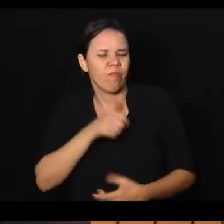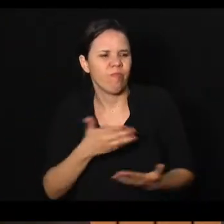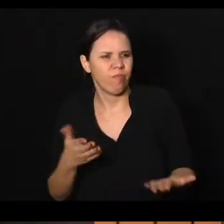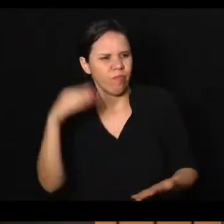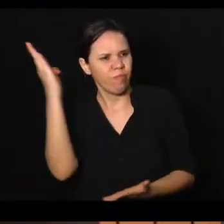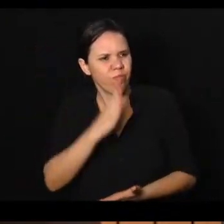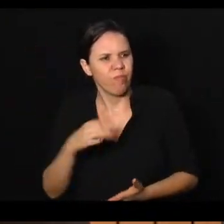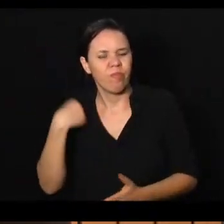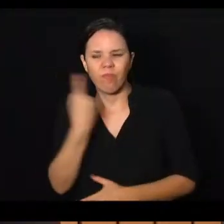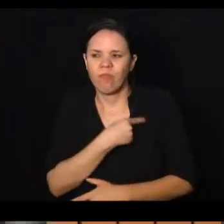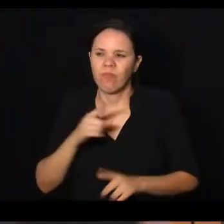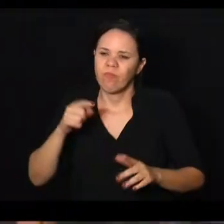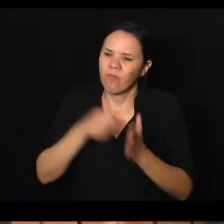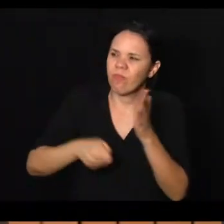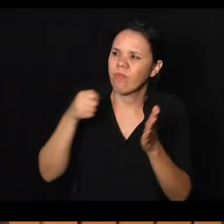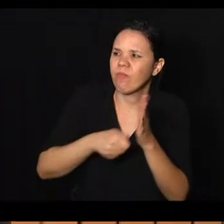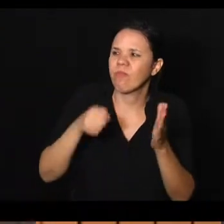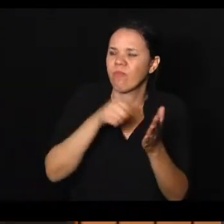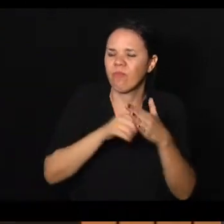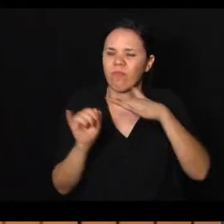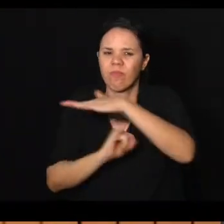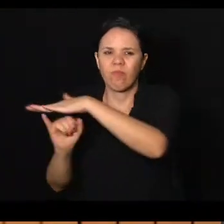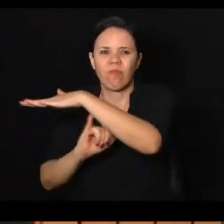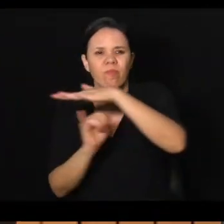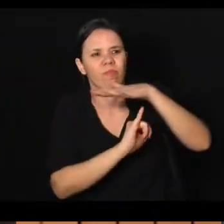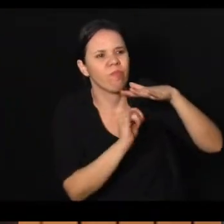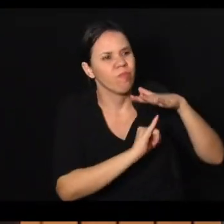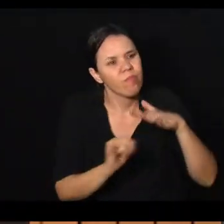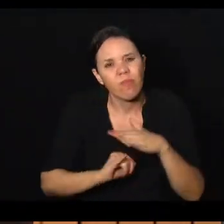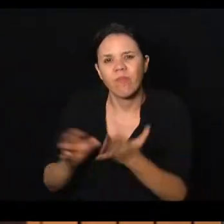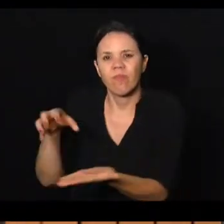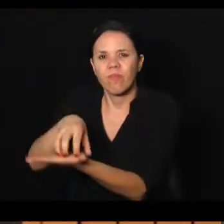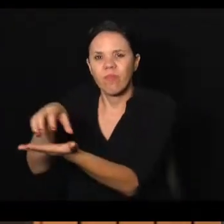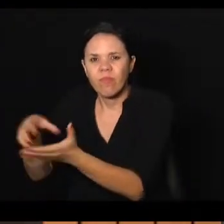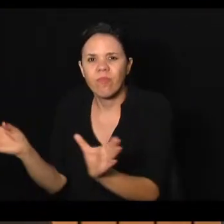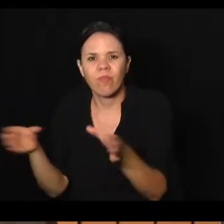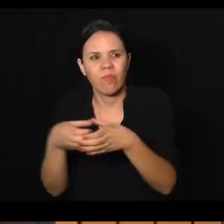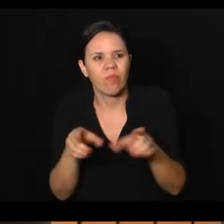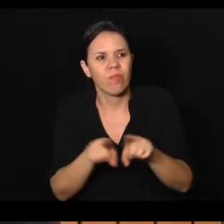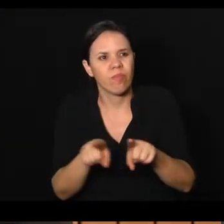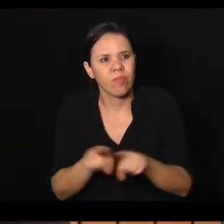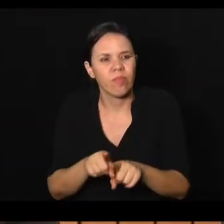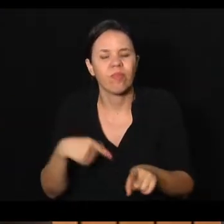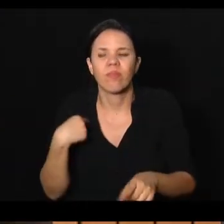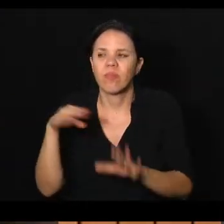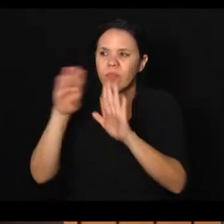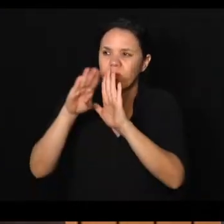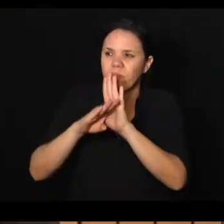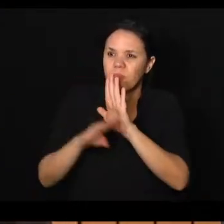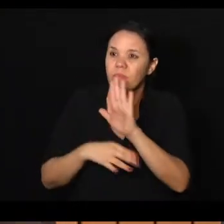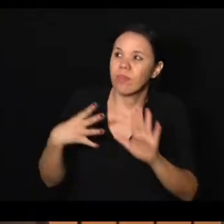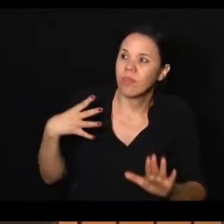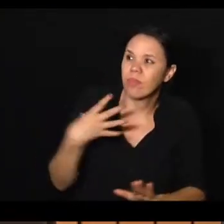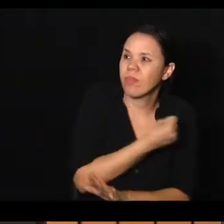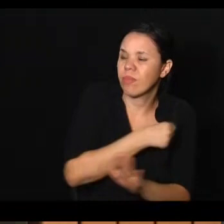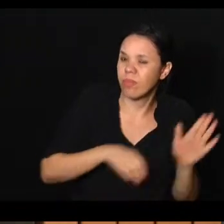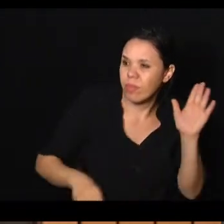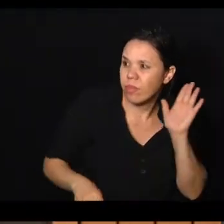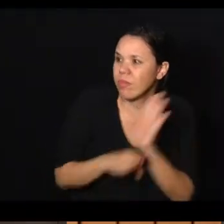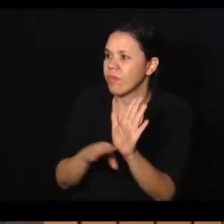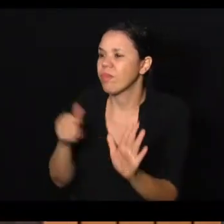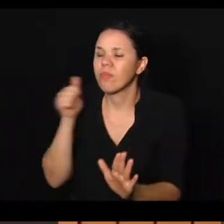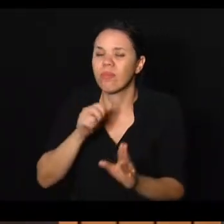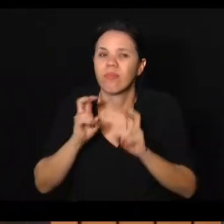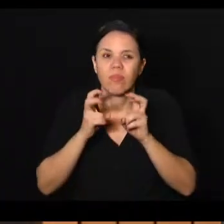Estamos trabalhando com essas instituições. Estamos, inclusive, dentro do programa Salve uma Mulher, falando com os